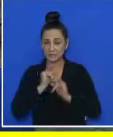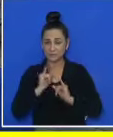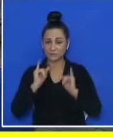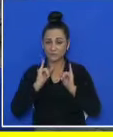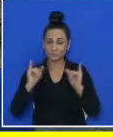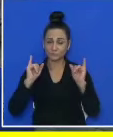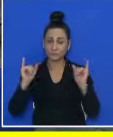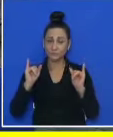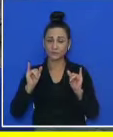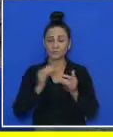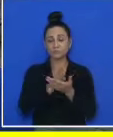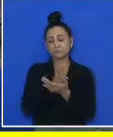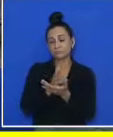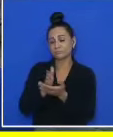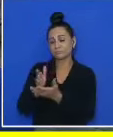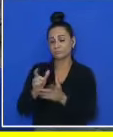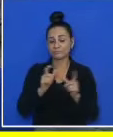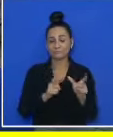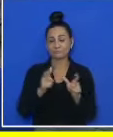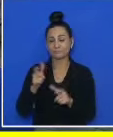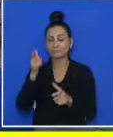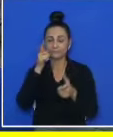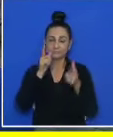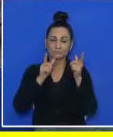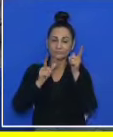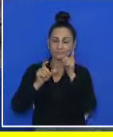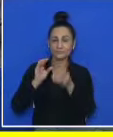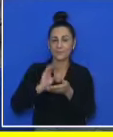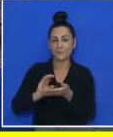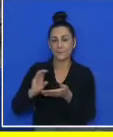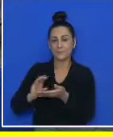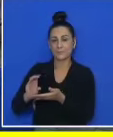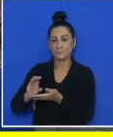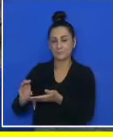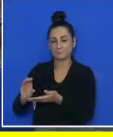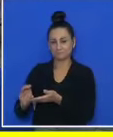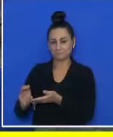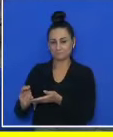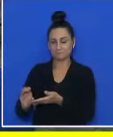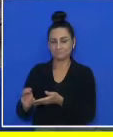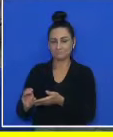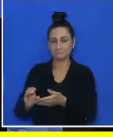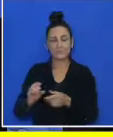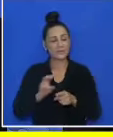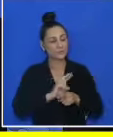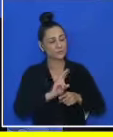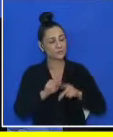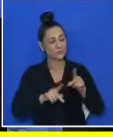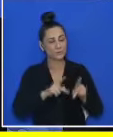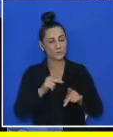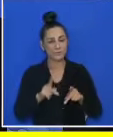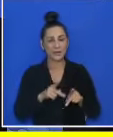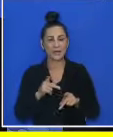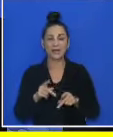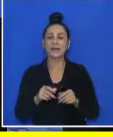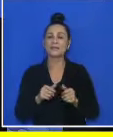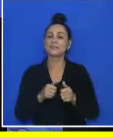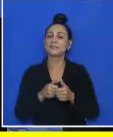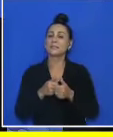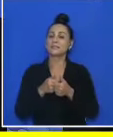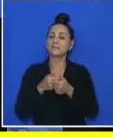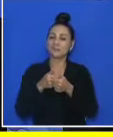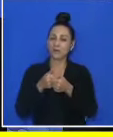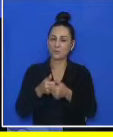será divulgado após um rateio entre as apostas vencedoras dos prêmios fixos. As auditoras populares Elisama de Lima e